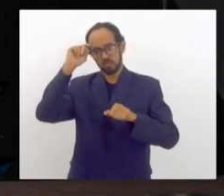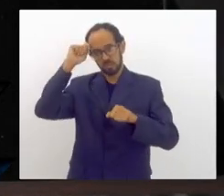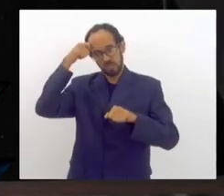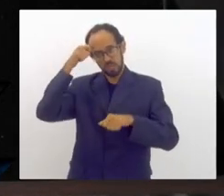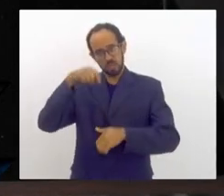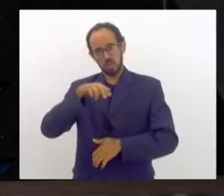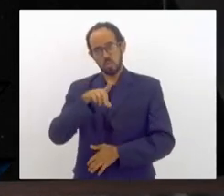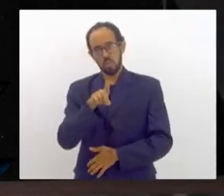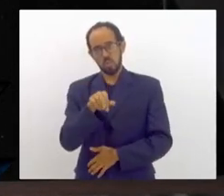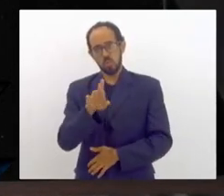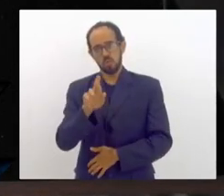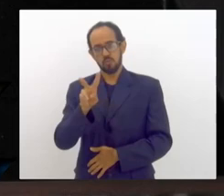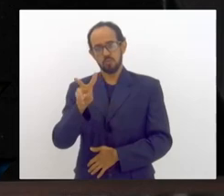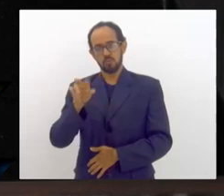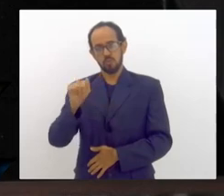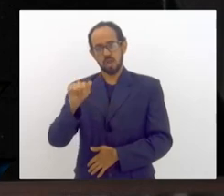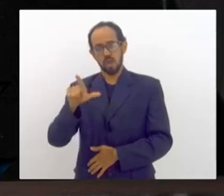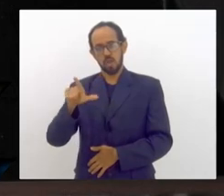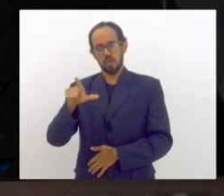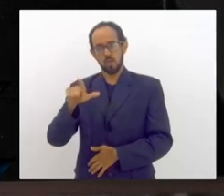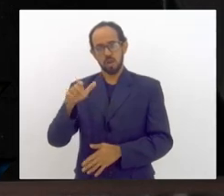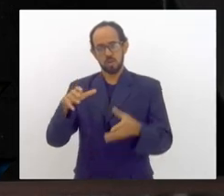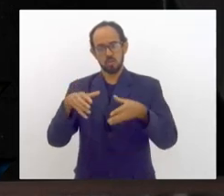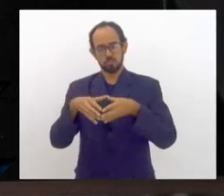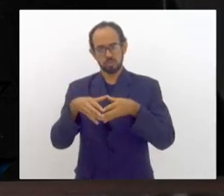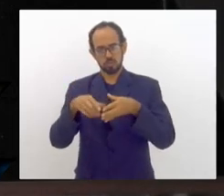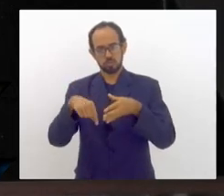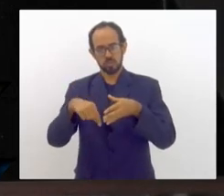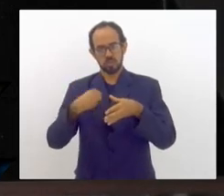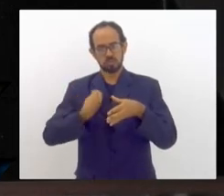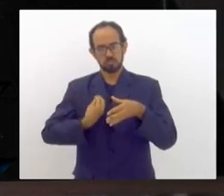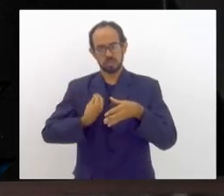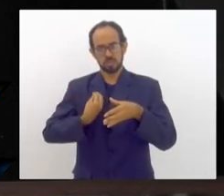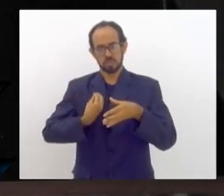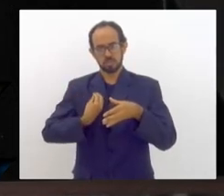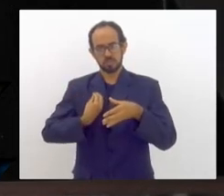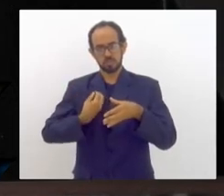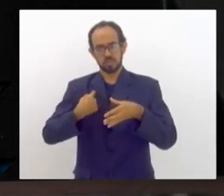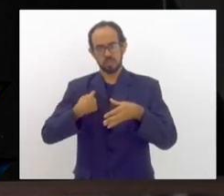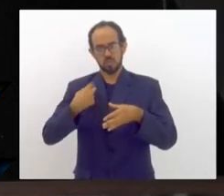que a comissão aqui teve presente, e eu, na época, como vereador de São Gonçalo,